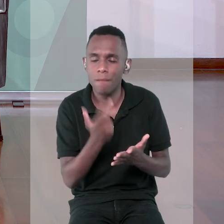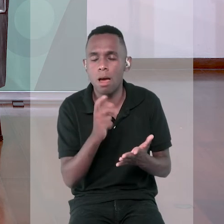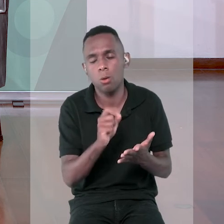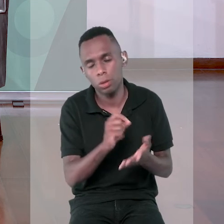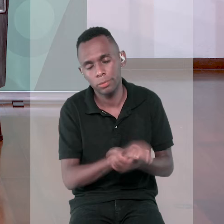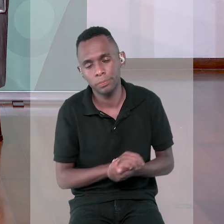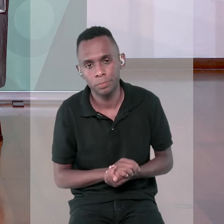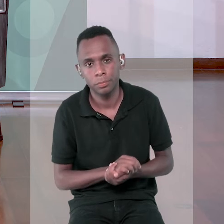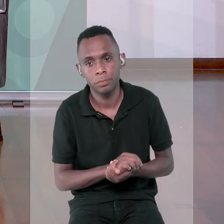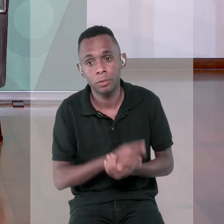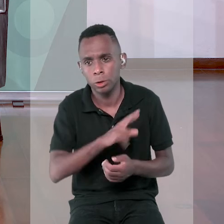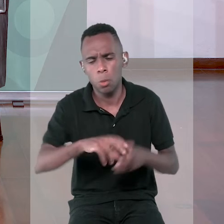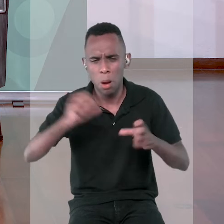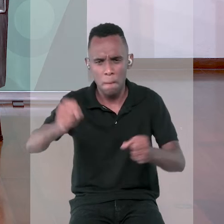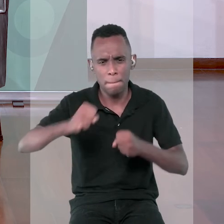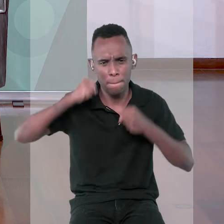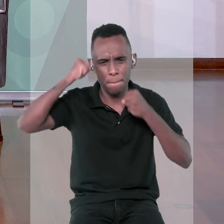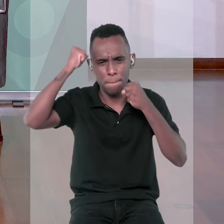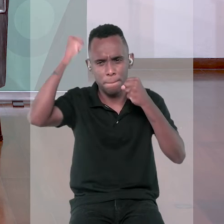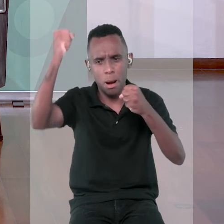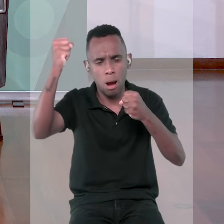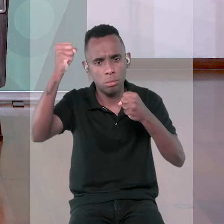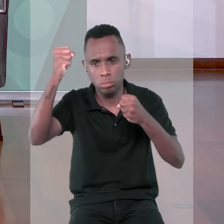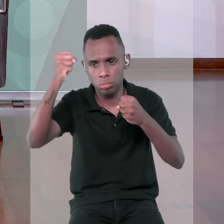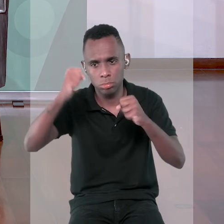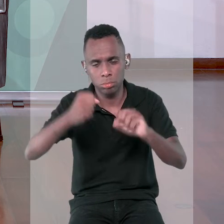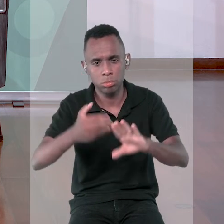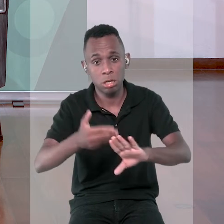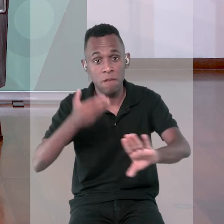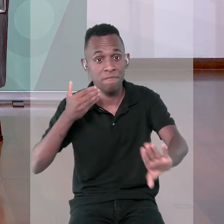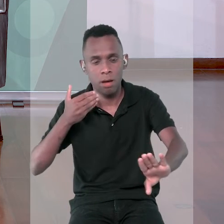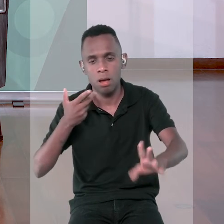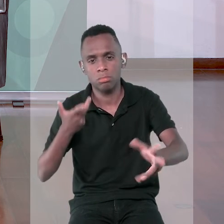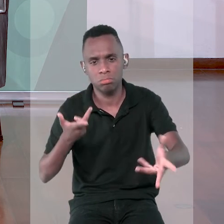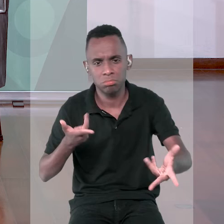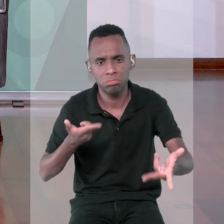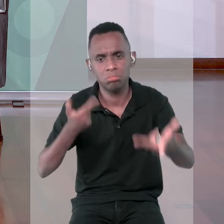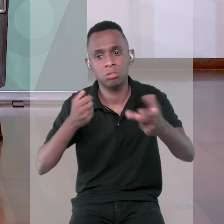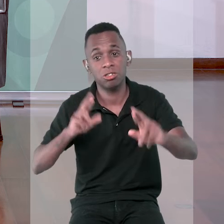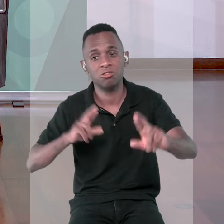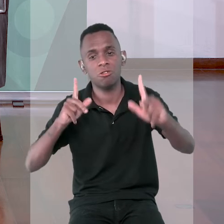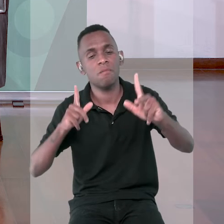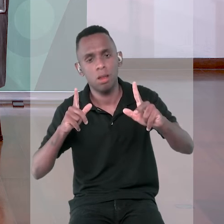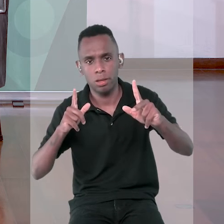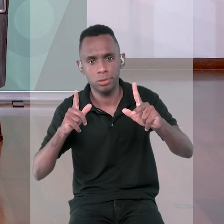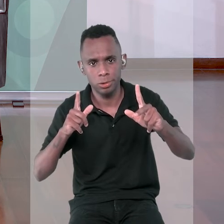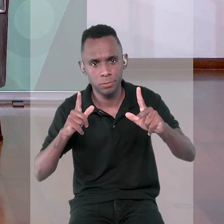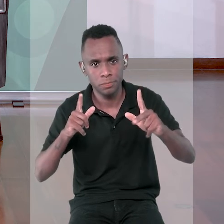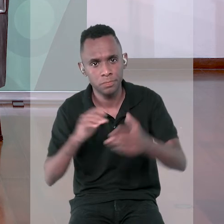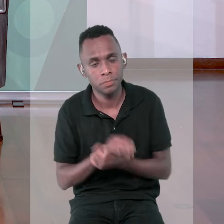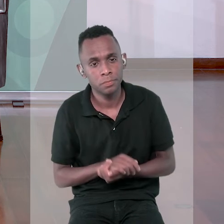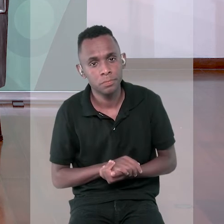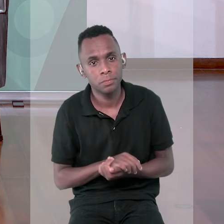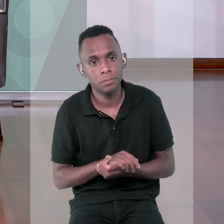que não é o heroísmo que afasta da pessoa excepcional, diferente, acima de todos